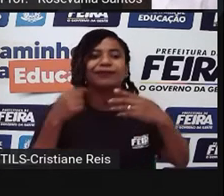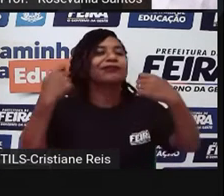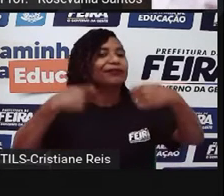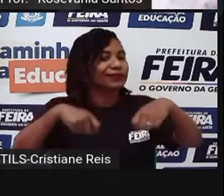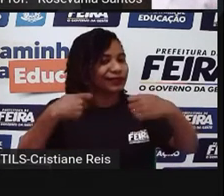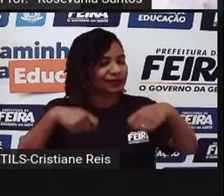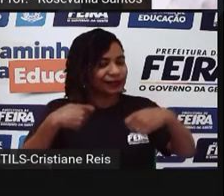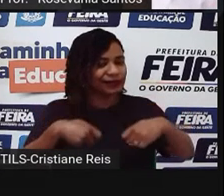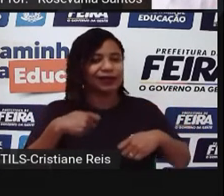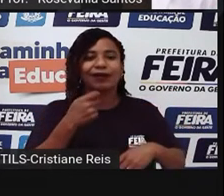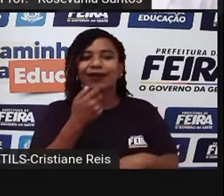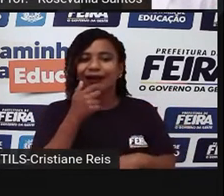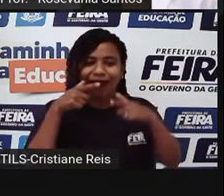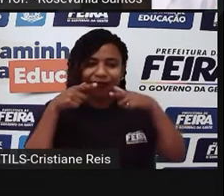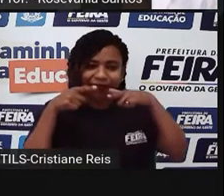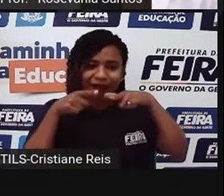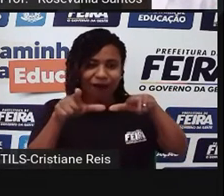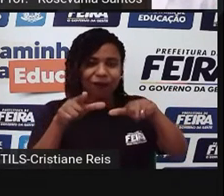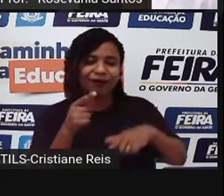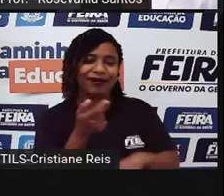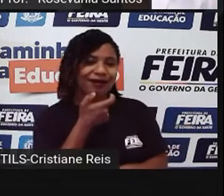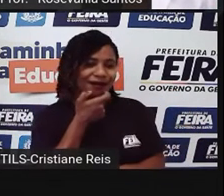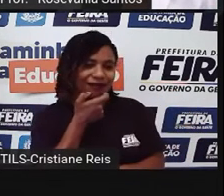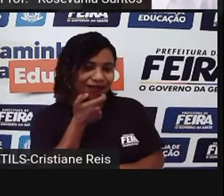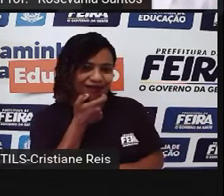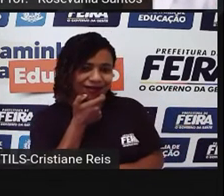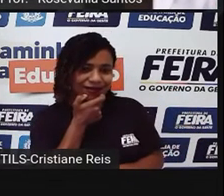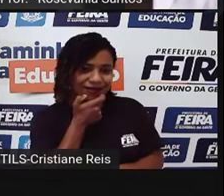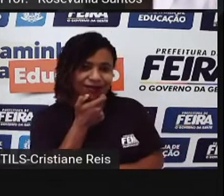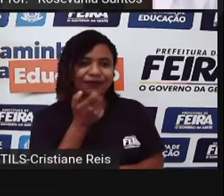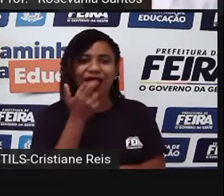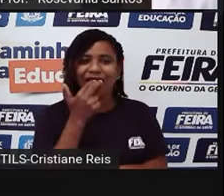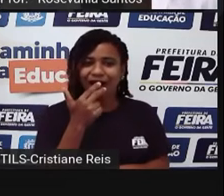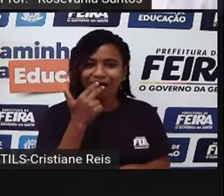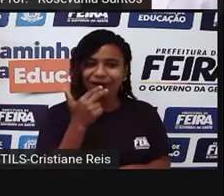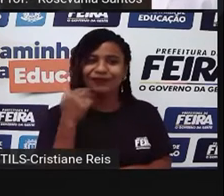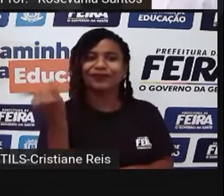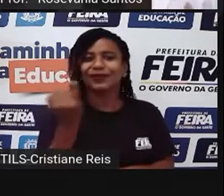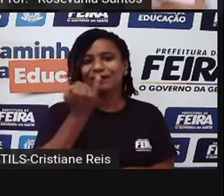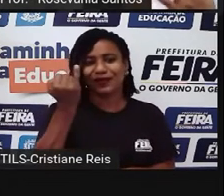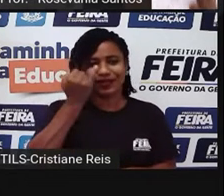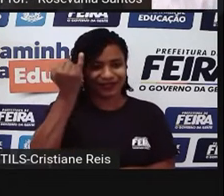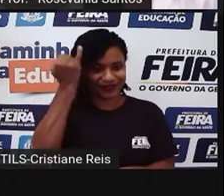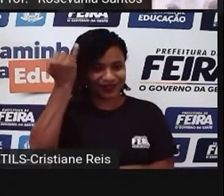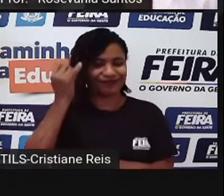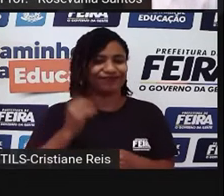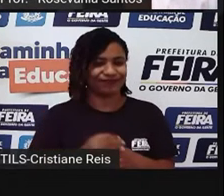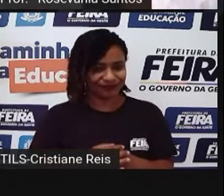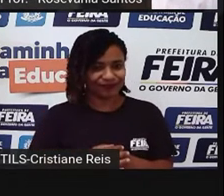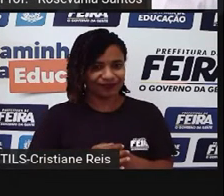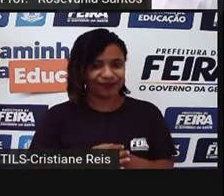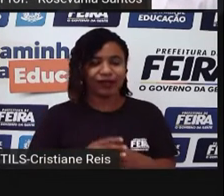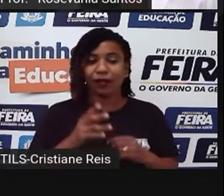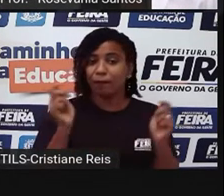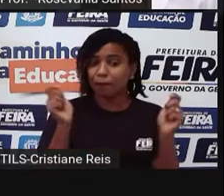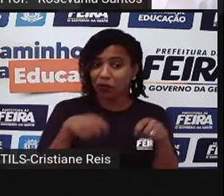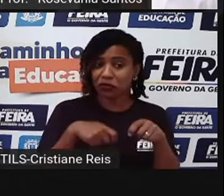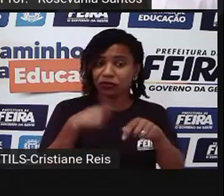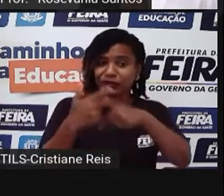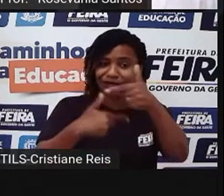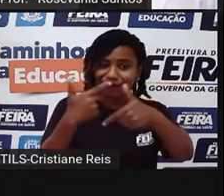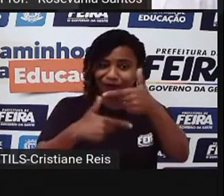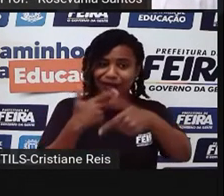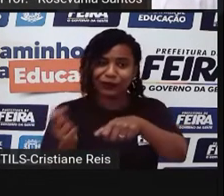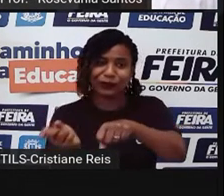ligada nisso, porque quem fala, né, um idioma a mais do que o seu, né, o materno, tem uma chance também maior nesse mercado de